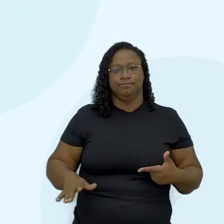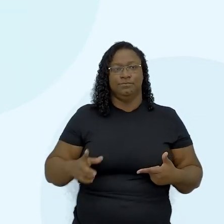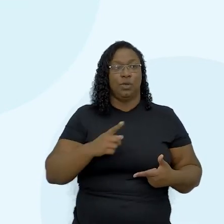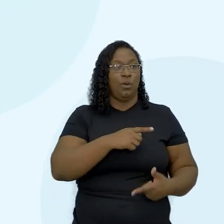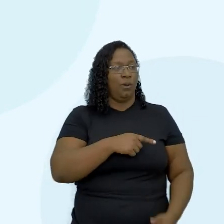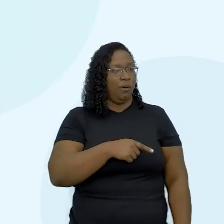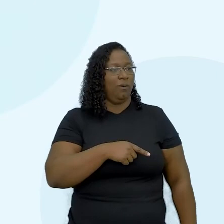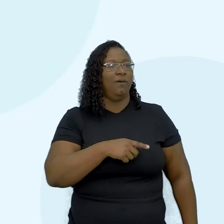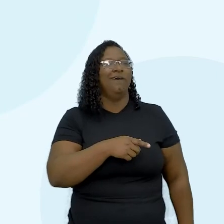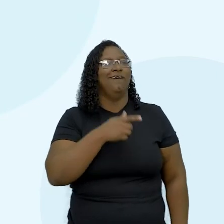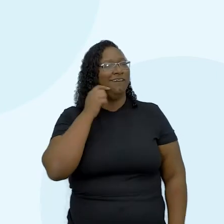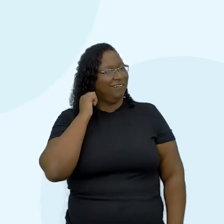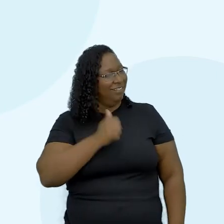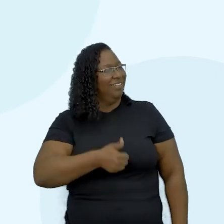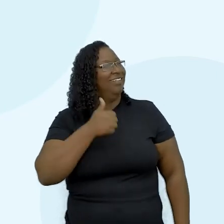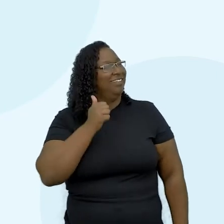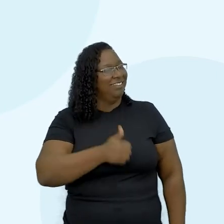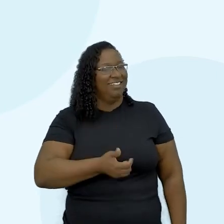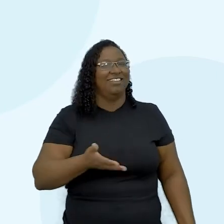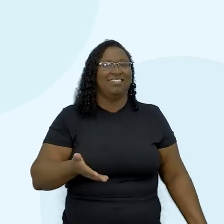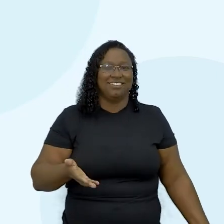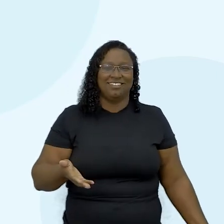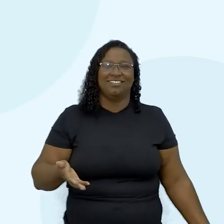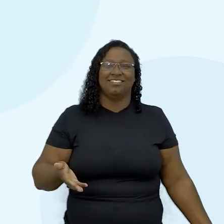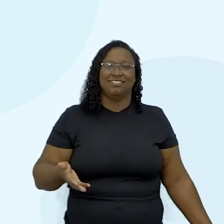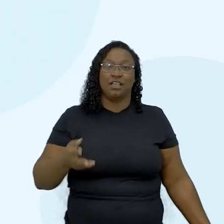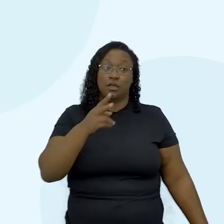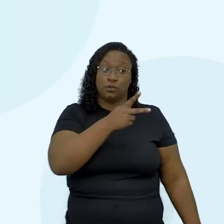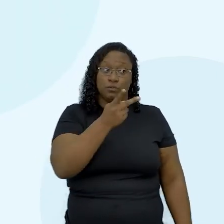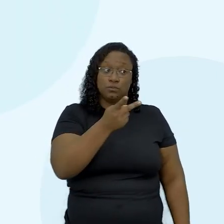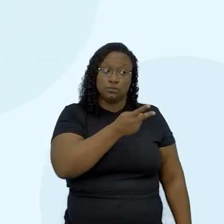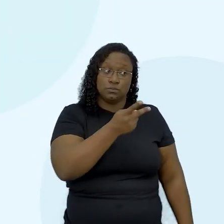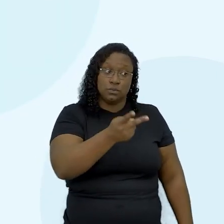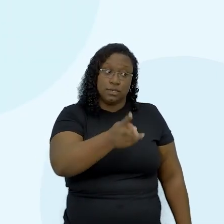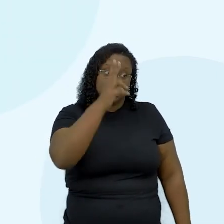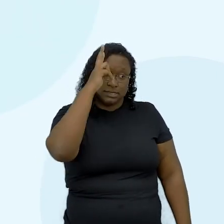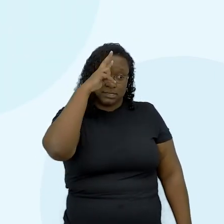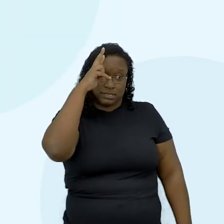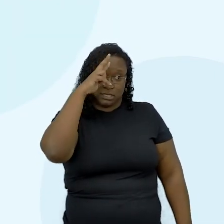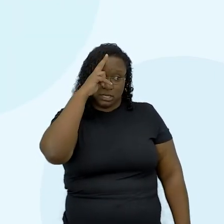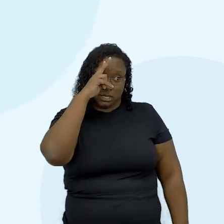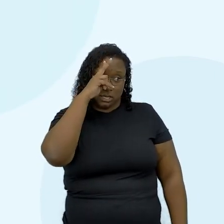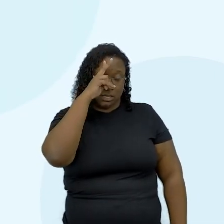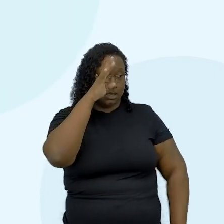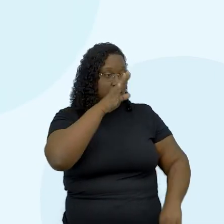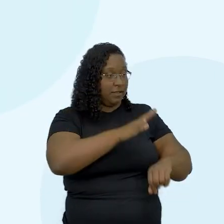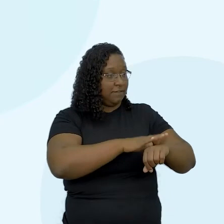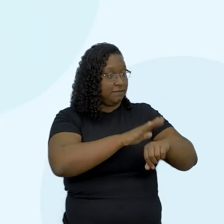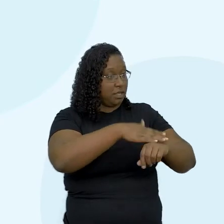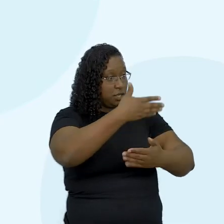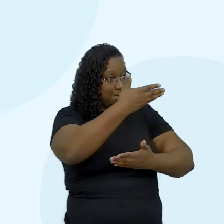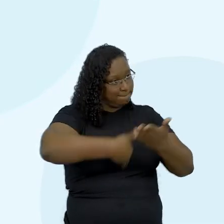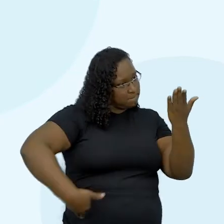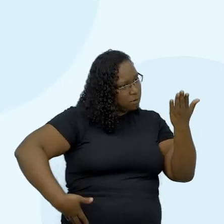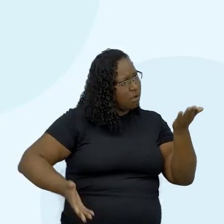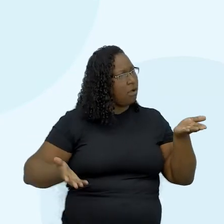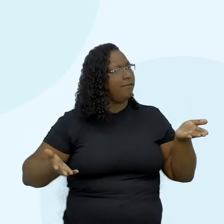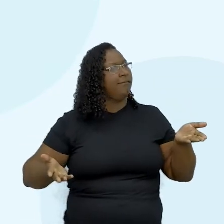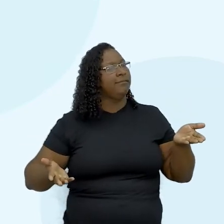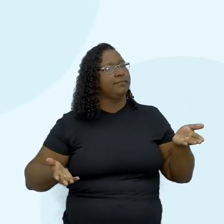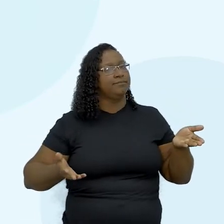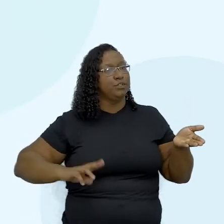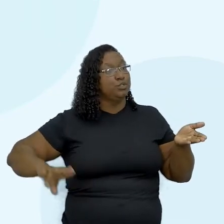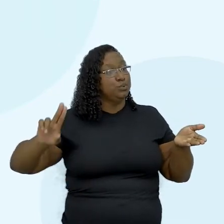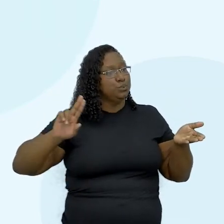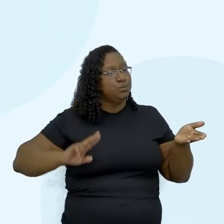você ganhou nessa. Eu ganhei, eu sabia. Então lembre-se disso, vocês dois, até quando vocês forem fazer alguma prova de qualquer coisa, de